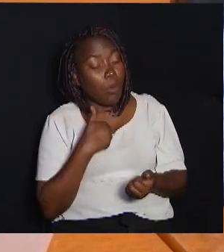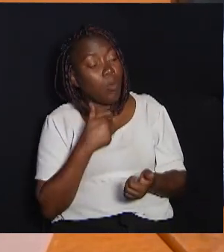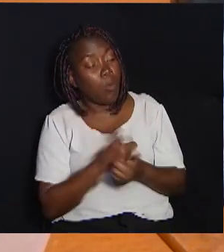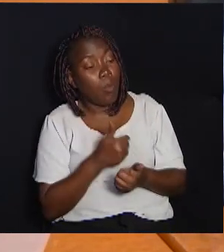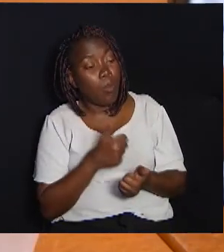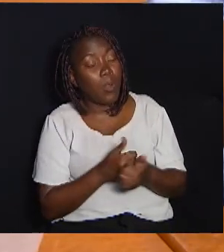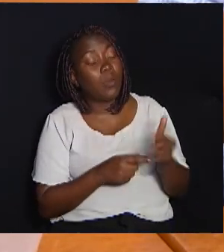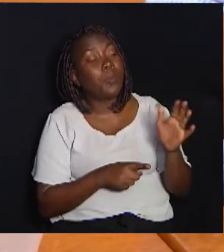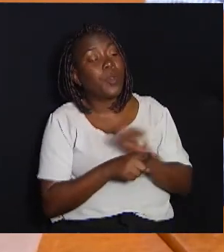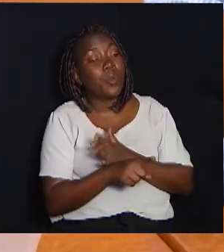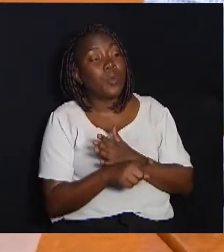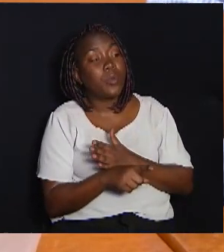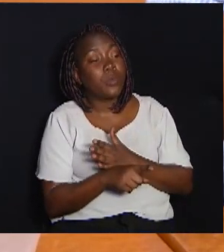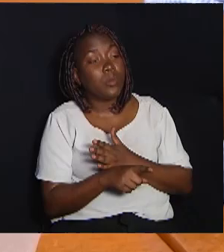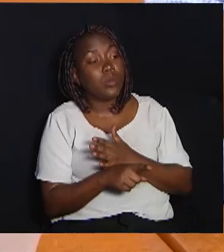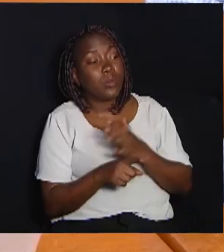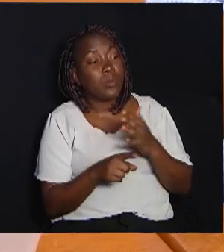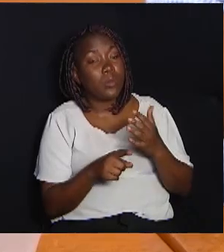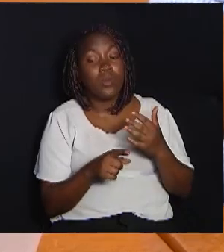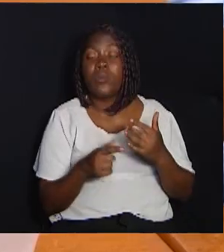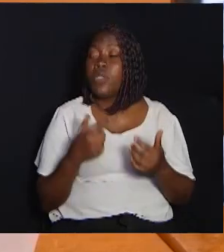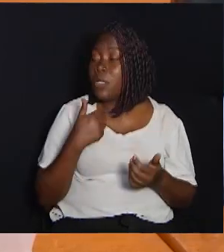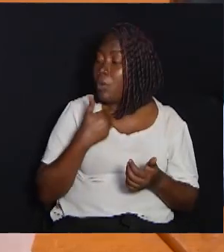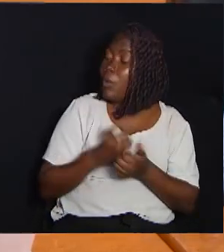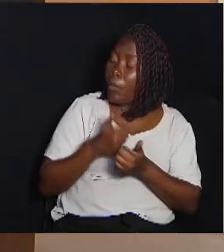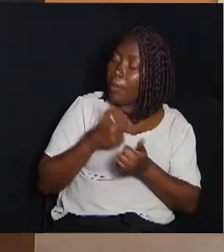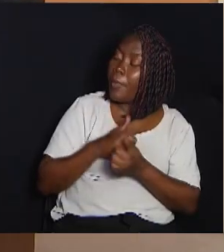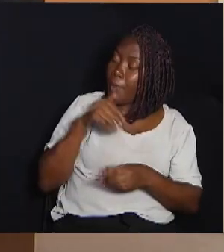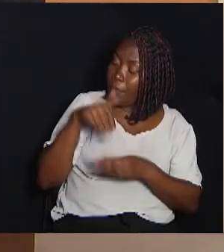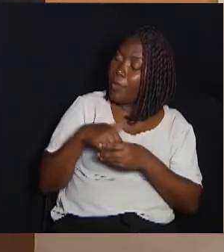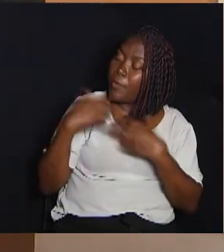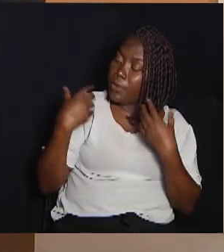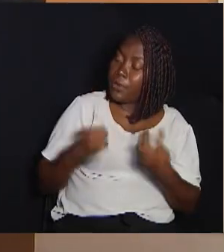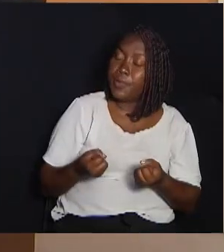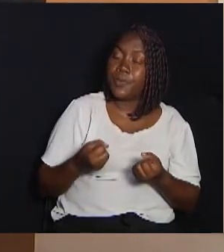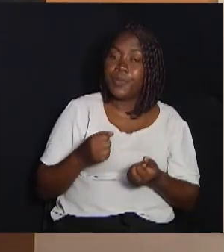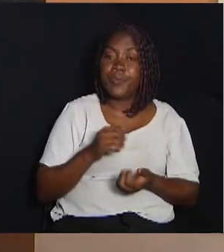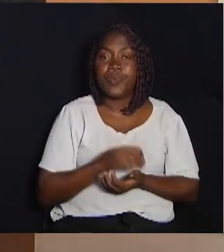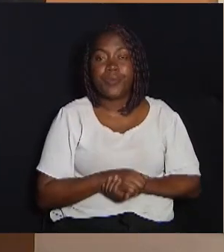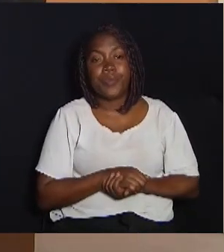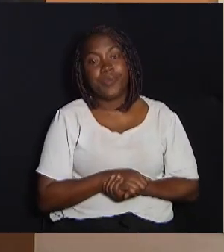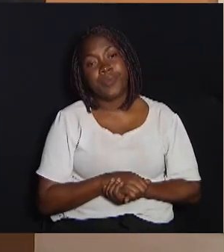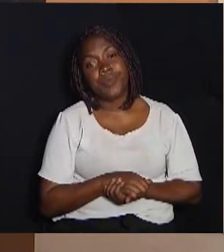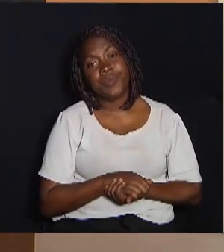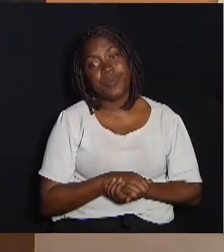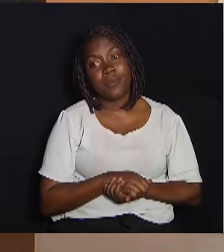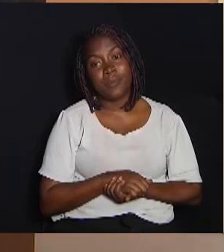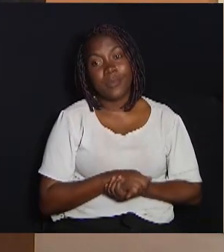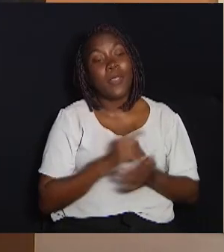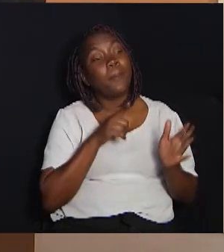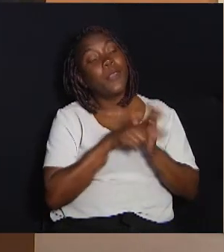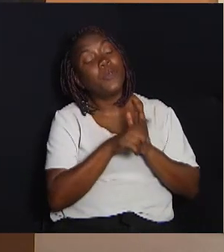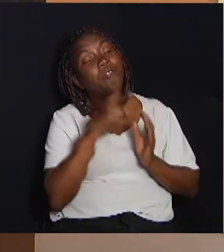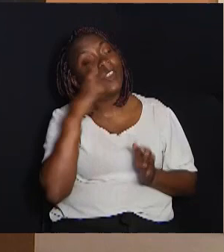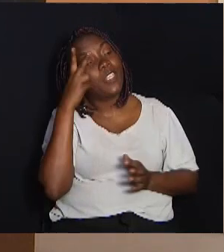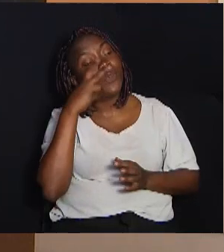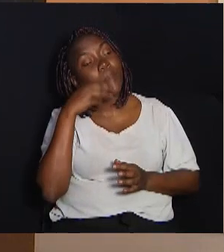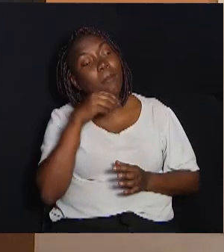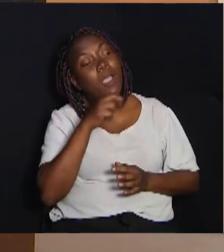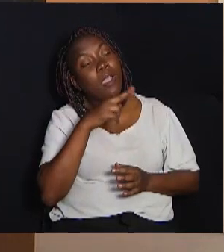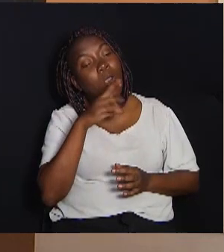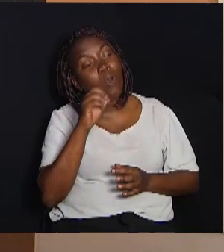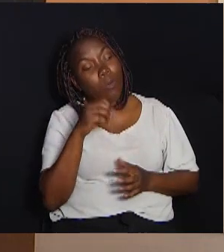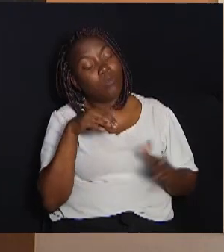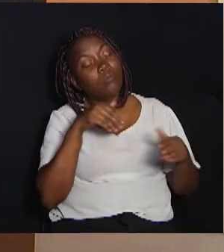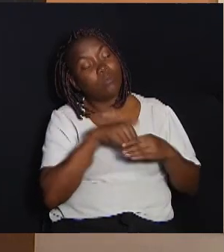relator pergunto ao bispo Fernando Mendes Qual o seu voto acompanhe o relator também voto favorável pergunta ao Vereador marron Cunha Qual o seu